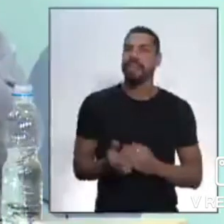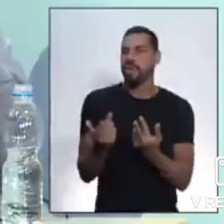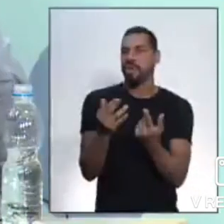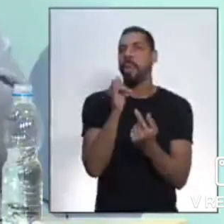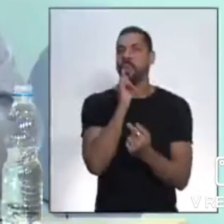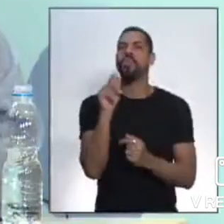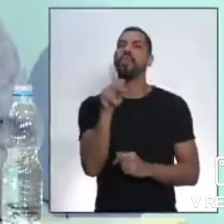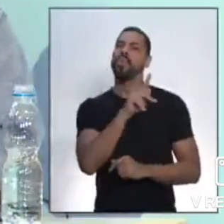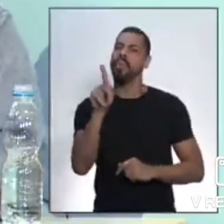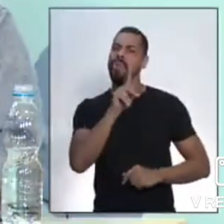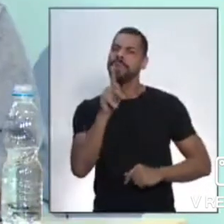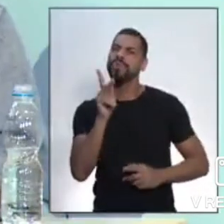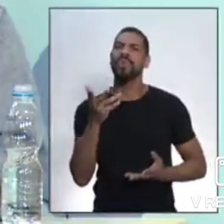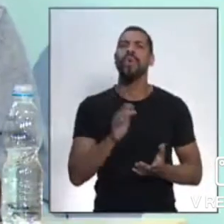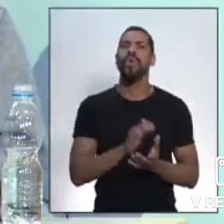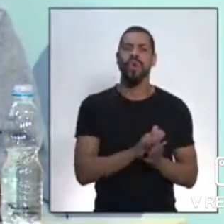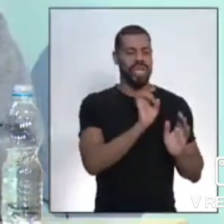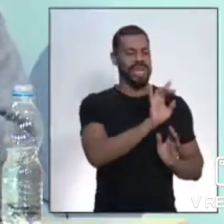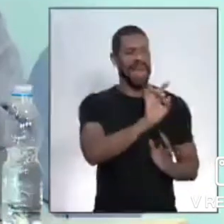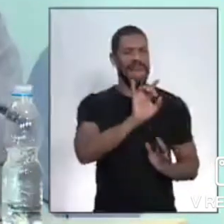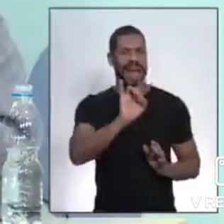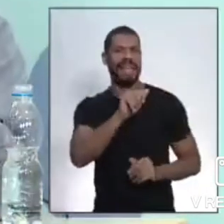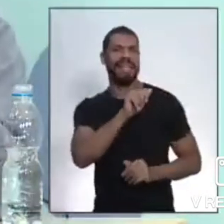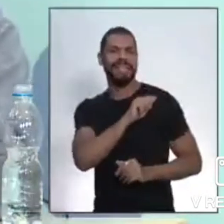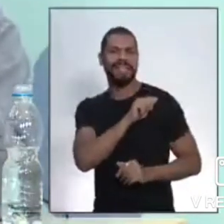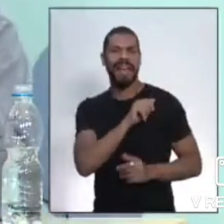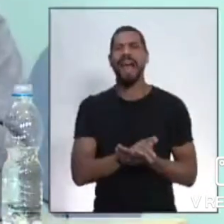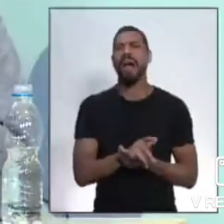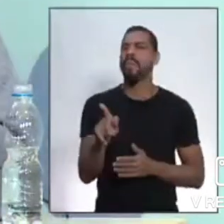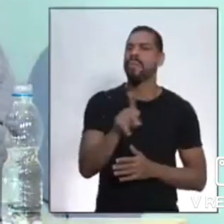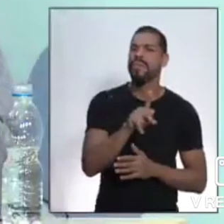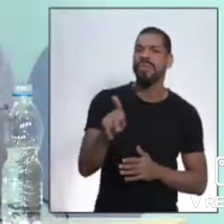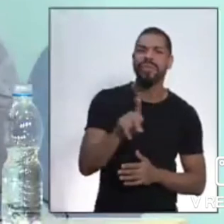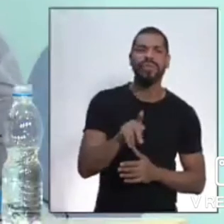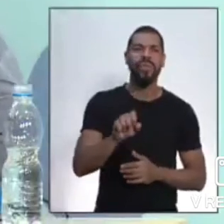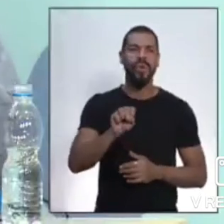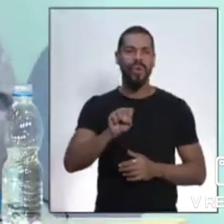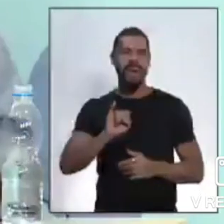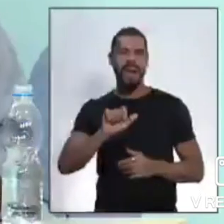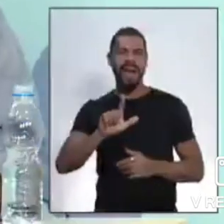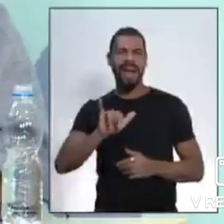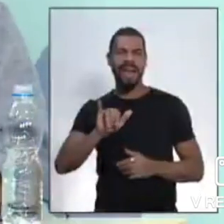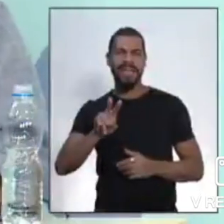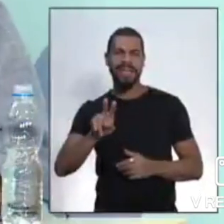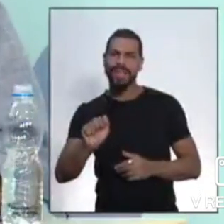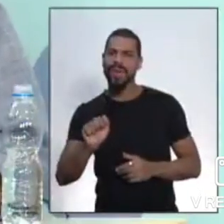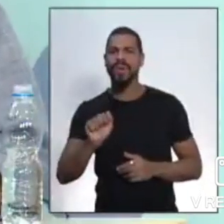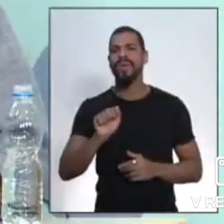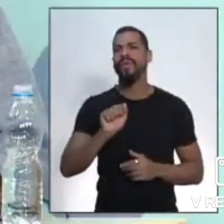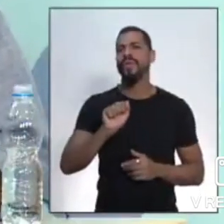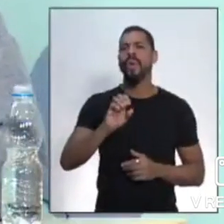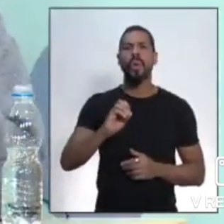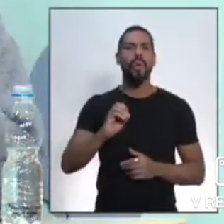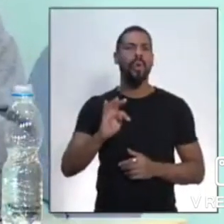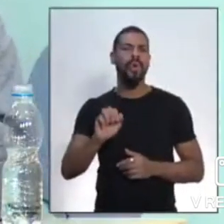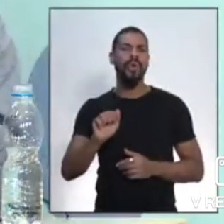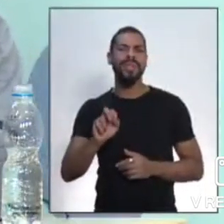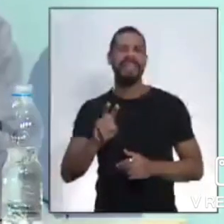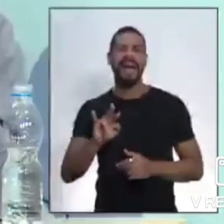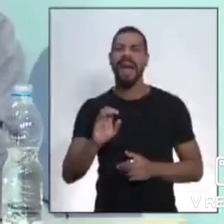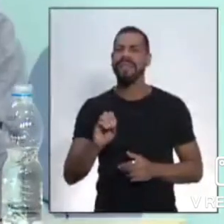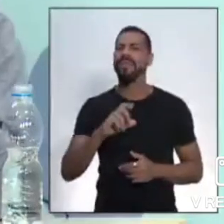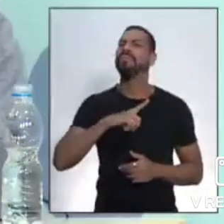o professor, né, de cada um aí, a professora Silvia, o professor Navarro, o professor Otávio, eu